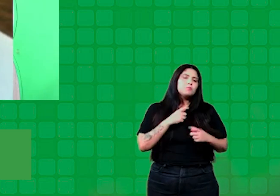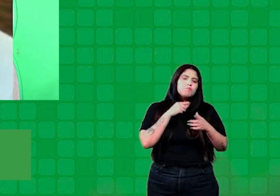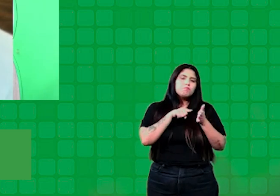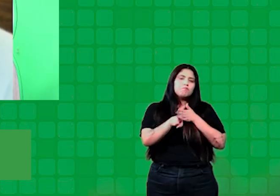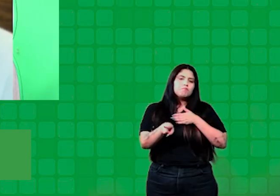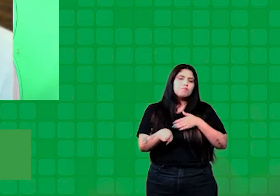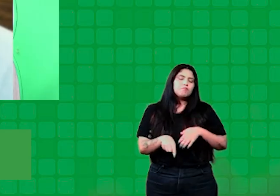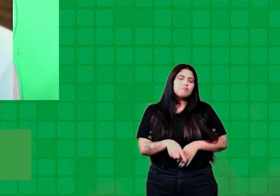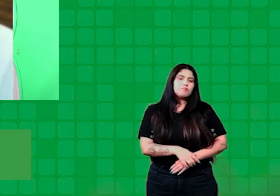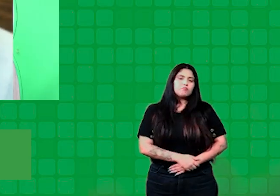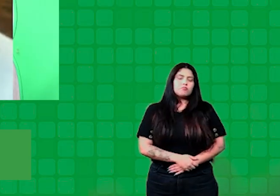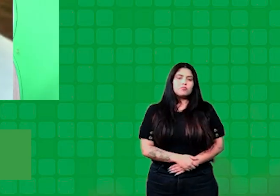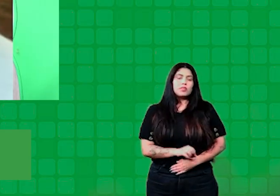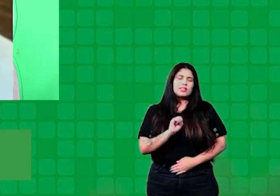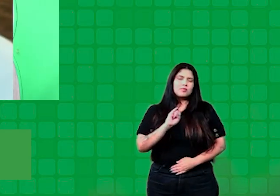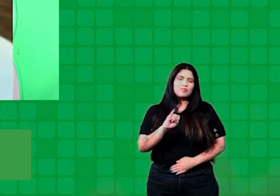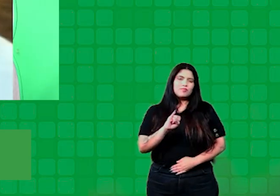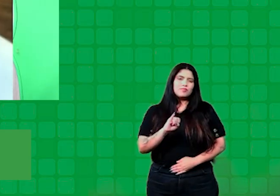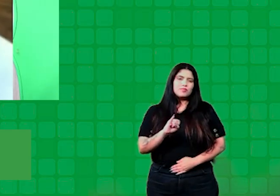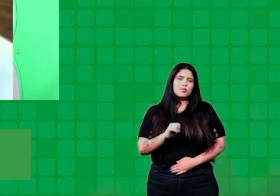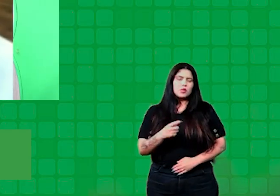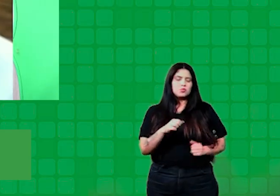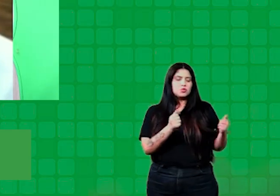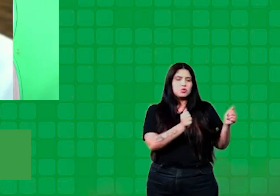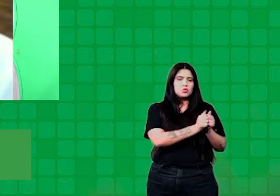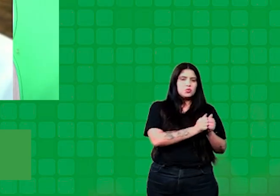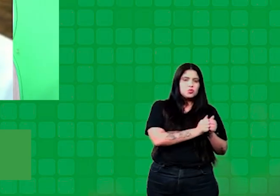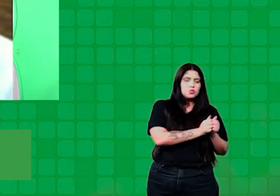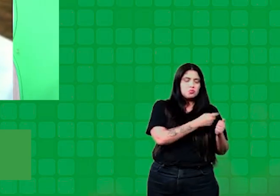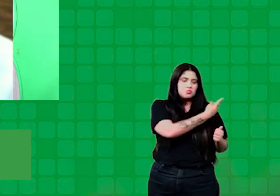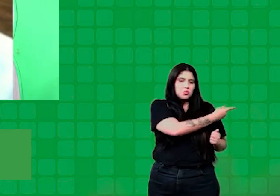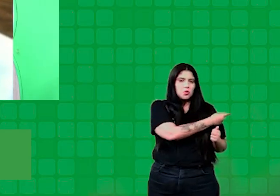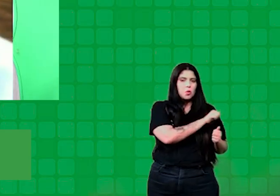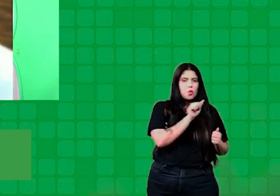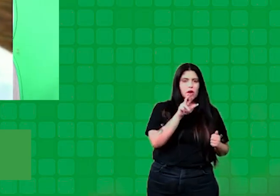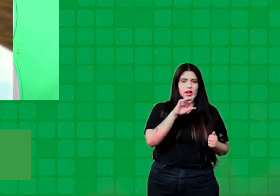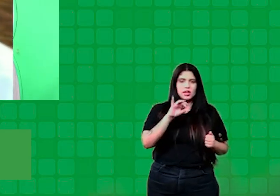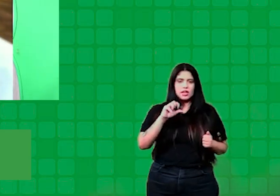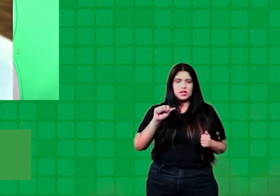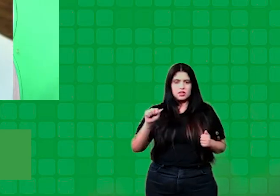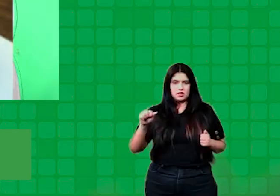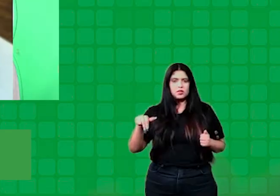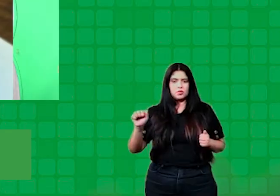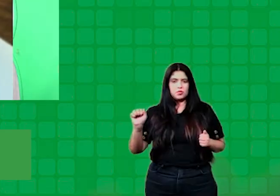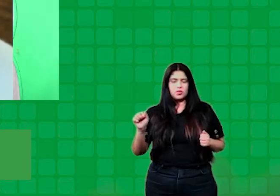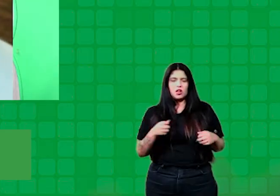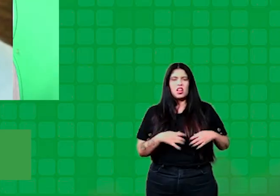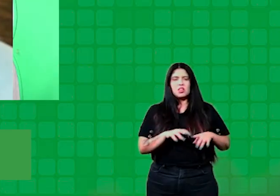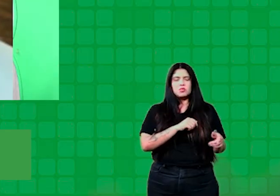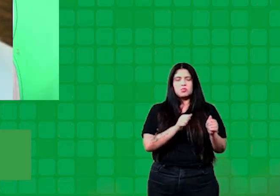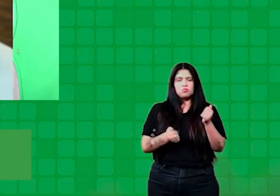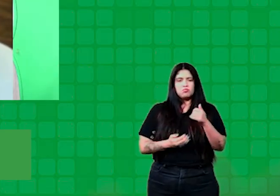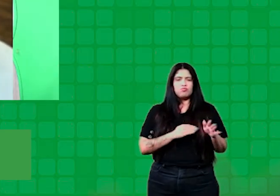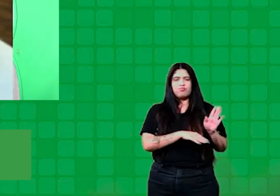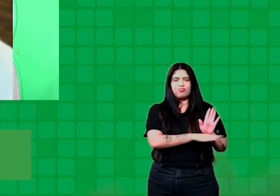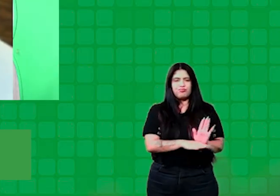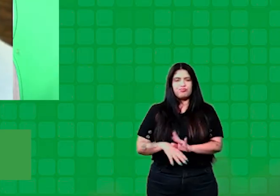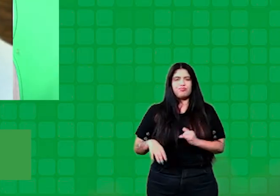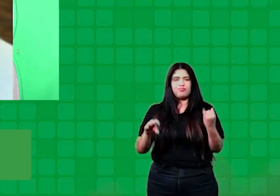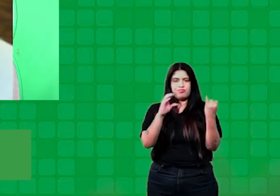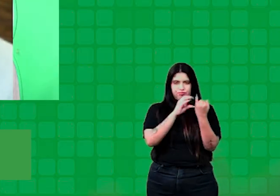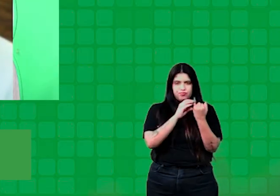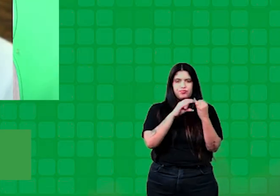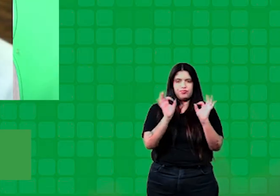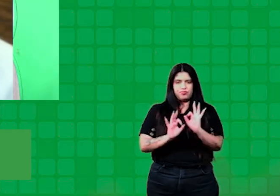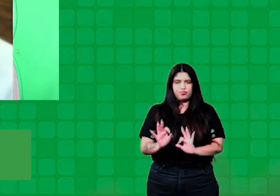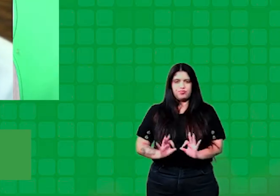se, porque eu estou aqui com a Ariane também, né? Ela estava aqui me ajudando em umas coisas do Conecta, que a gente está preparando, ela também estava